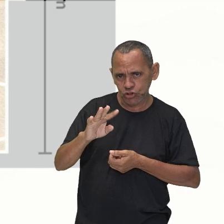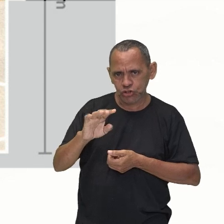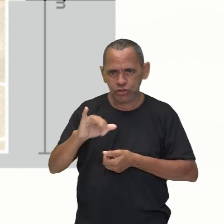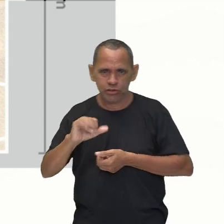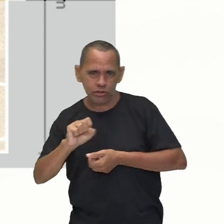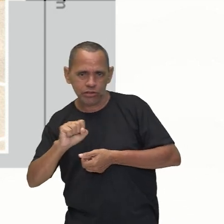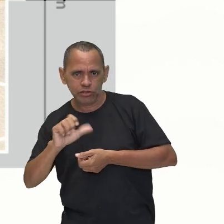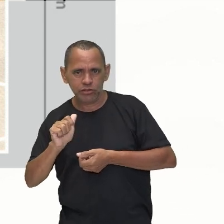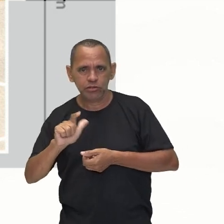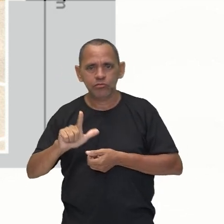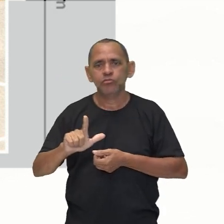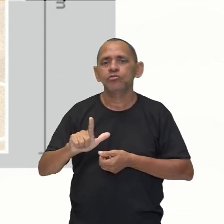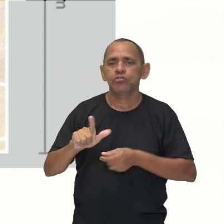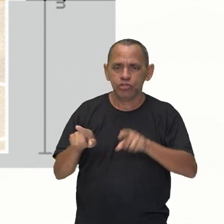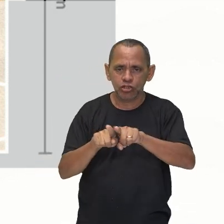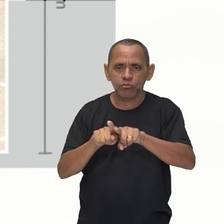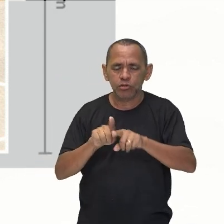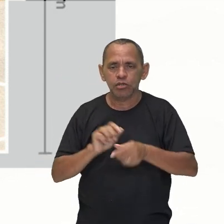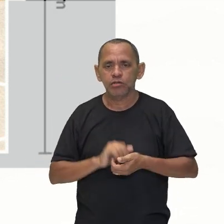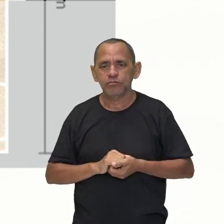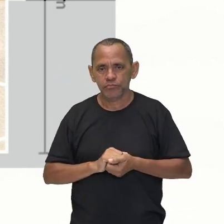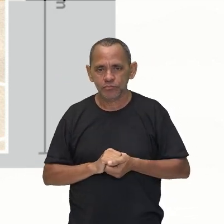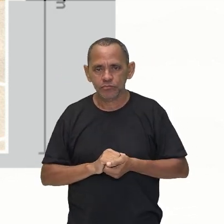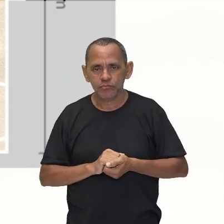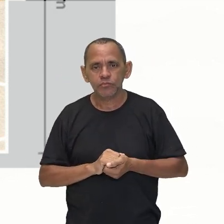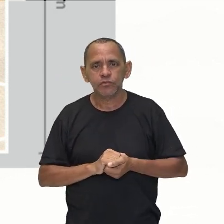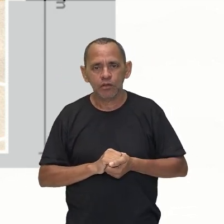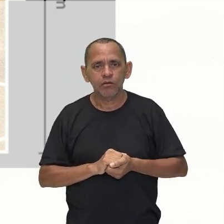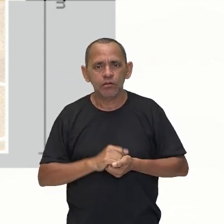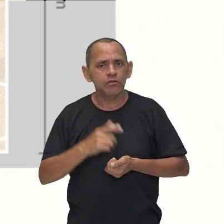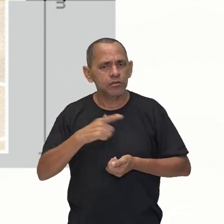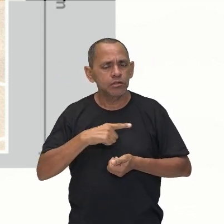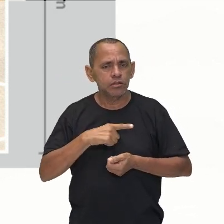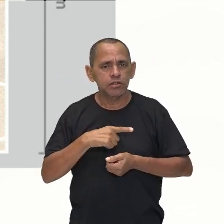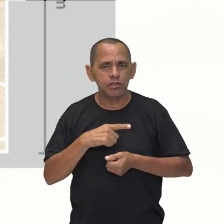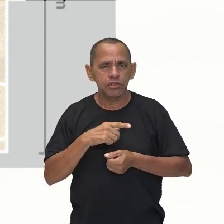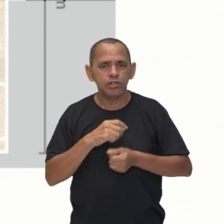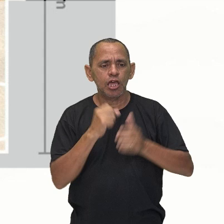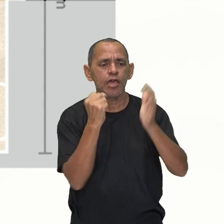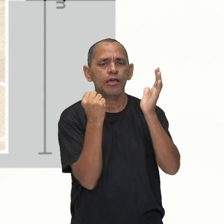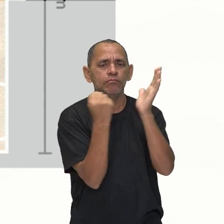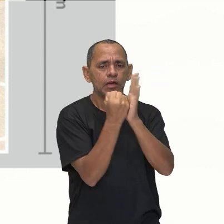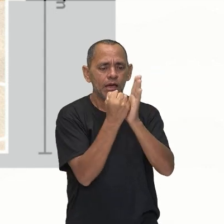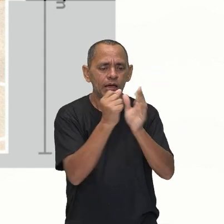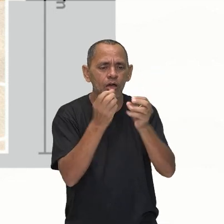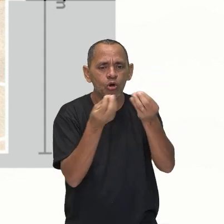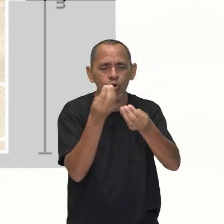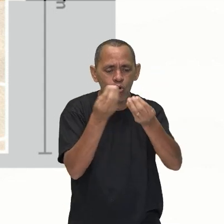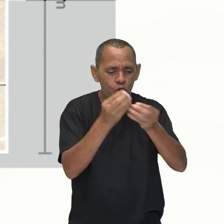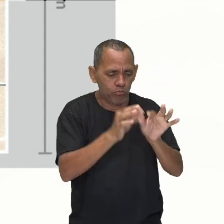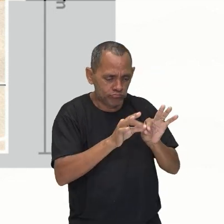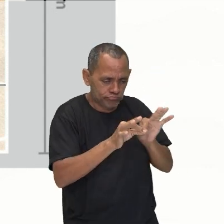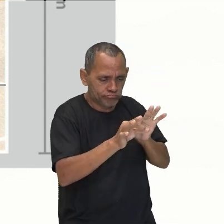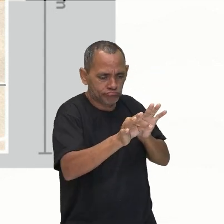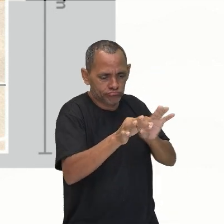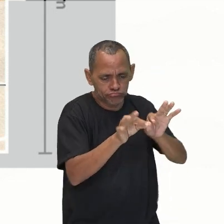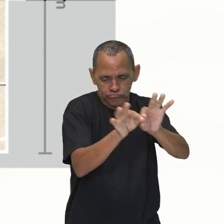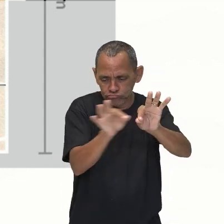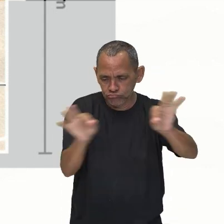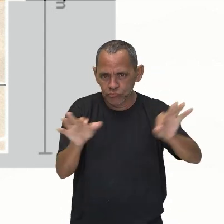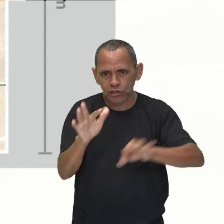Tudo isso é delimitado por fitas, São fitas que são colocadas aqui para